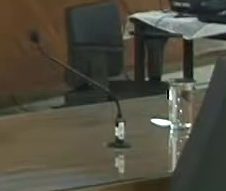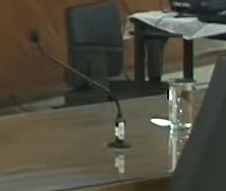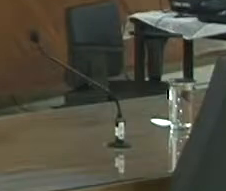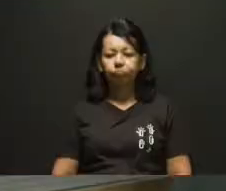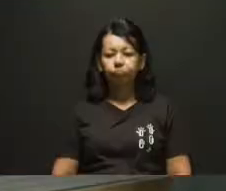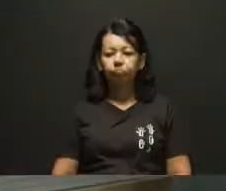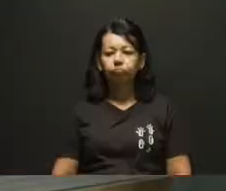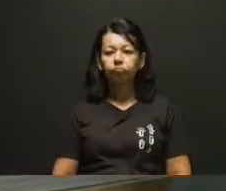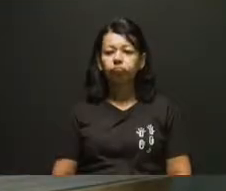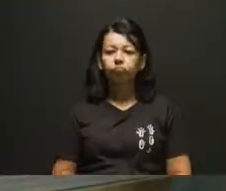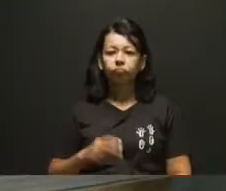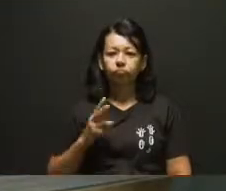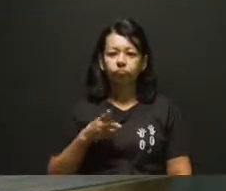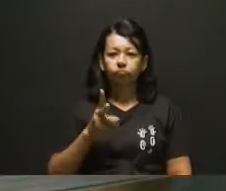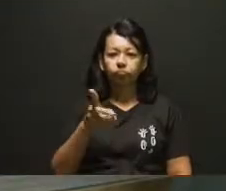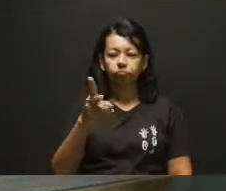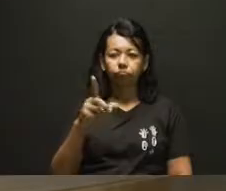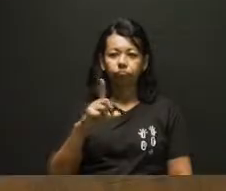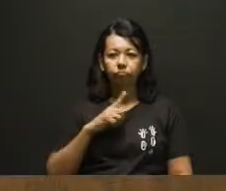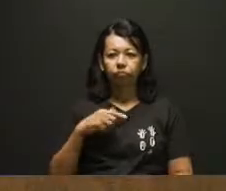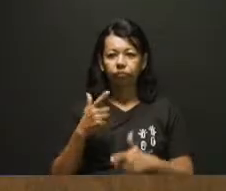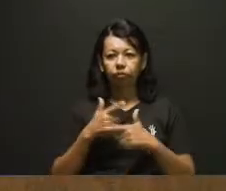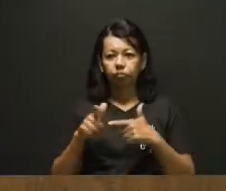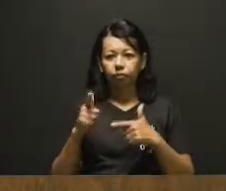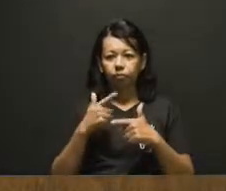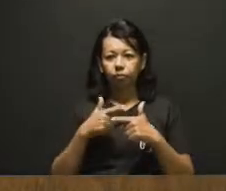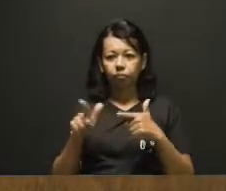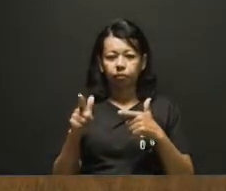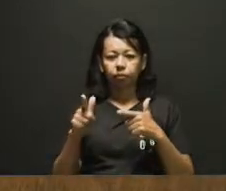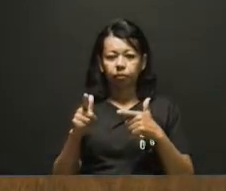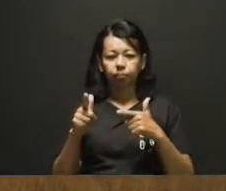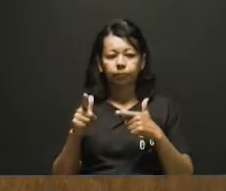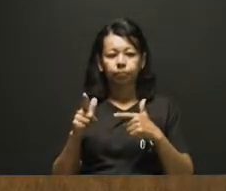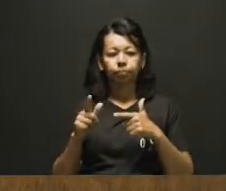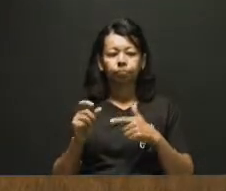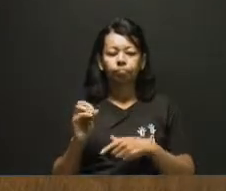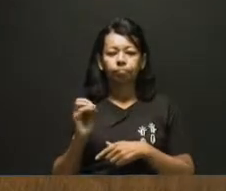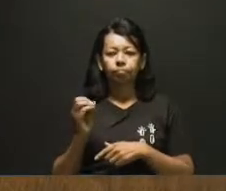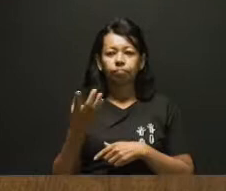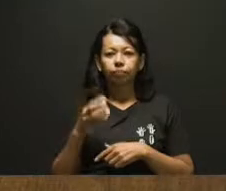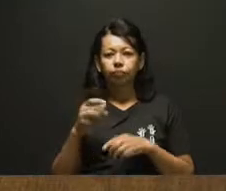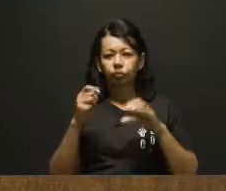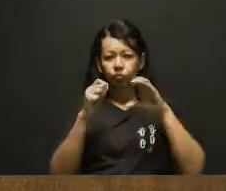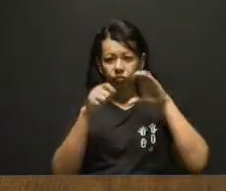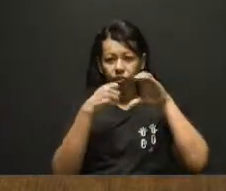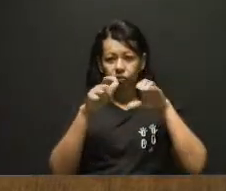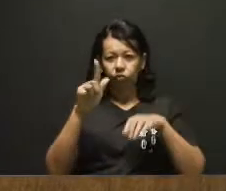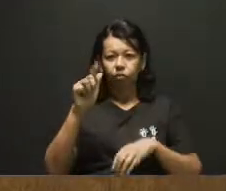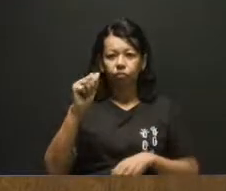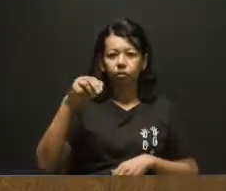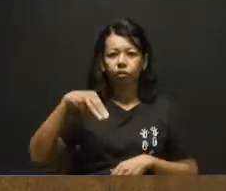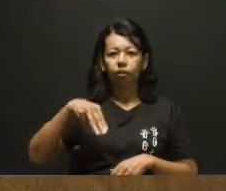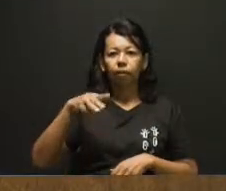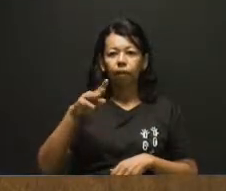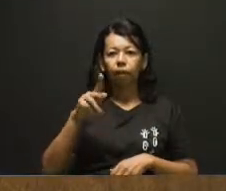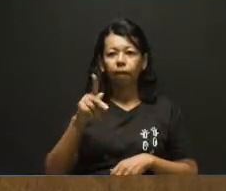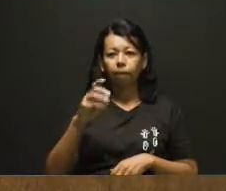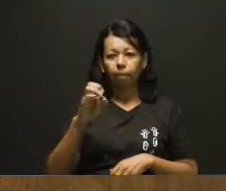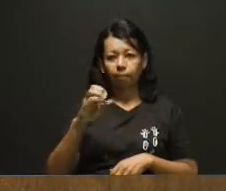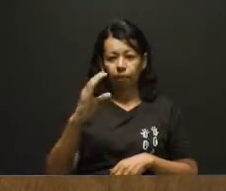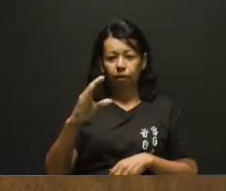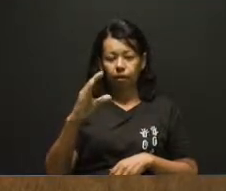dando continuidade por um problema técnico em uma exposição do de um vídeo do campeão keke é